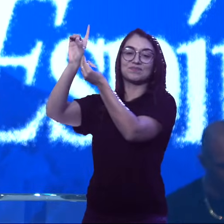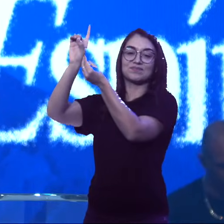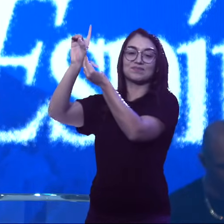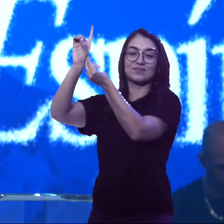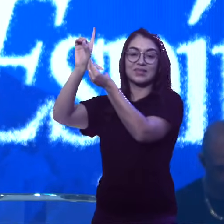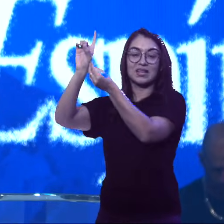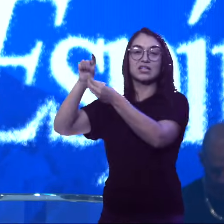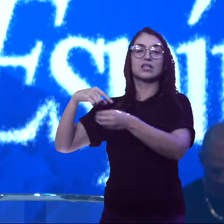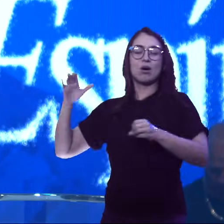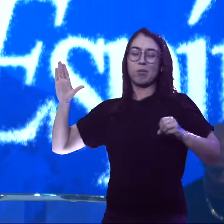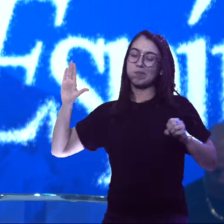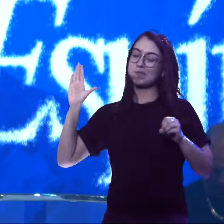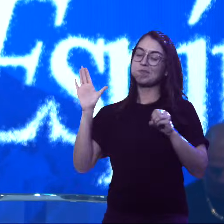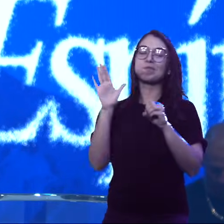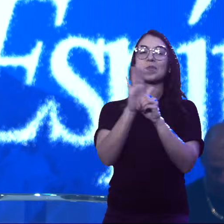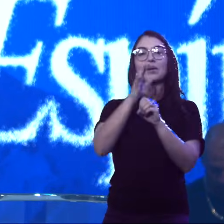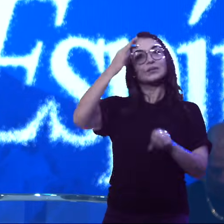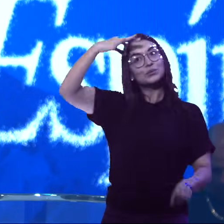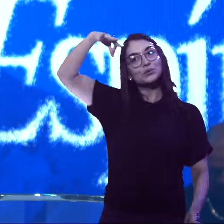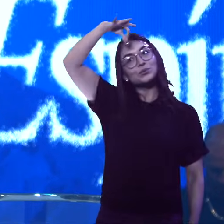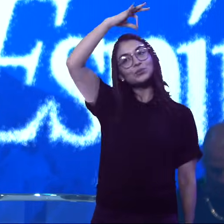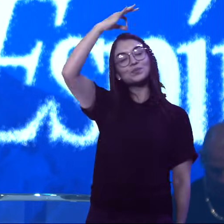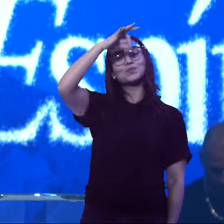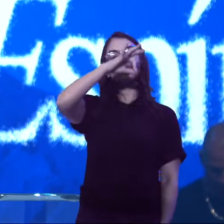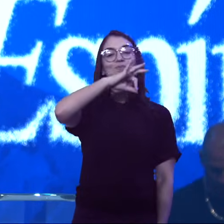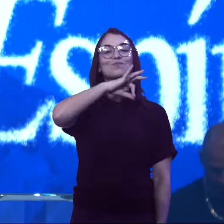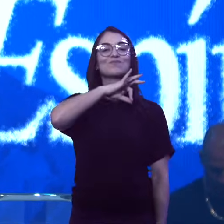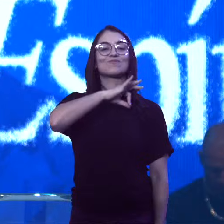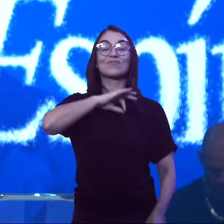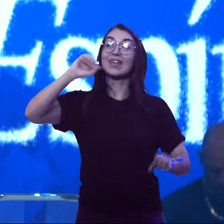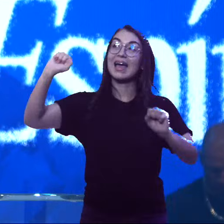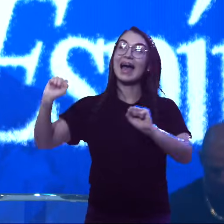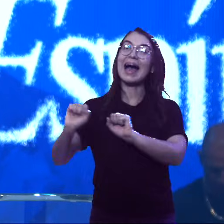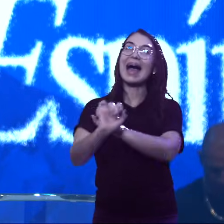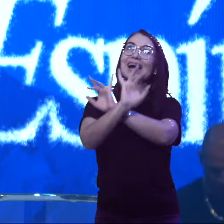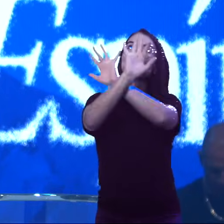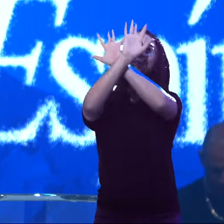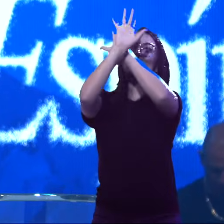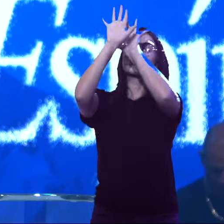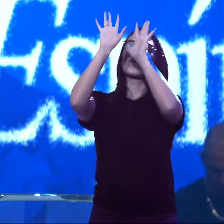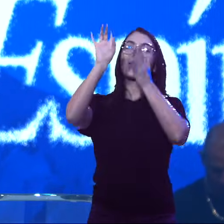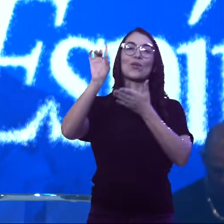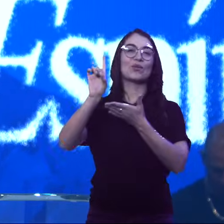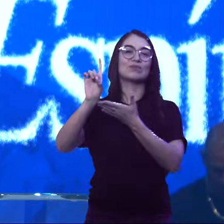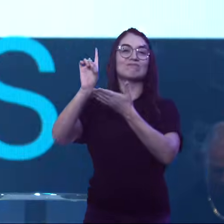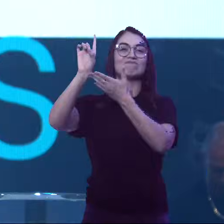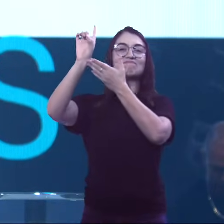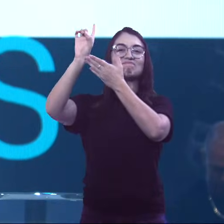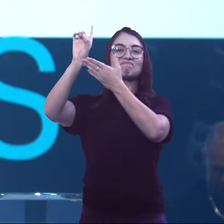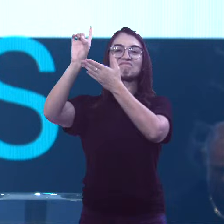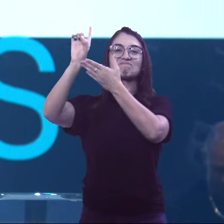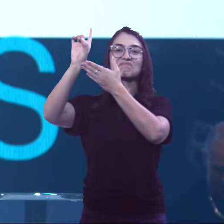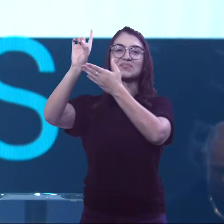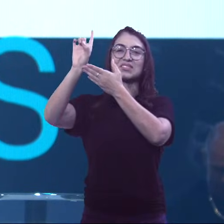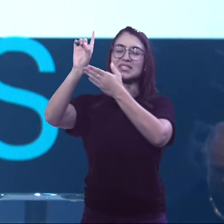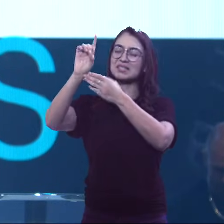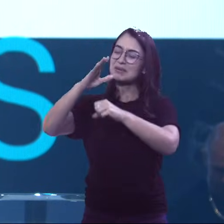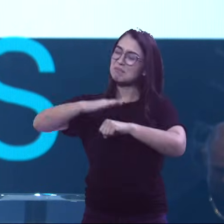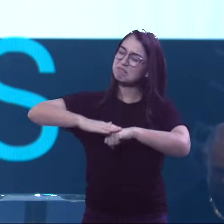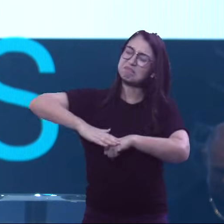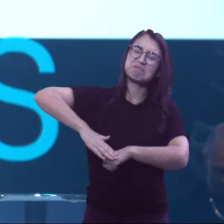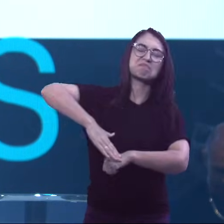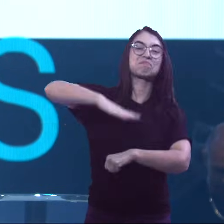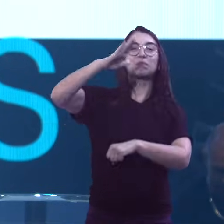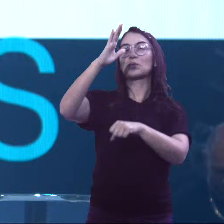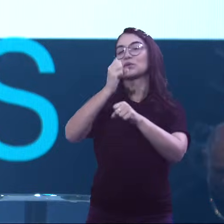se a gente for cheio do Espírito Santo, a glória das coisas que nós vamos viver vão ser maiores do que as